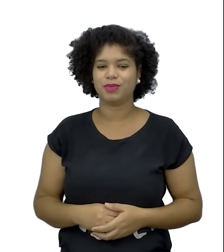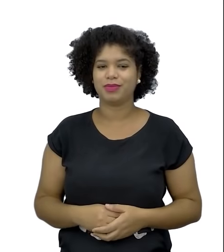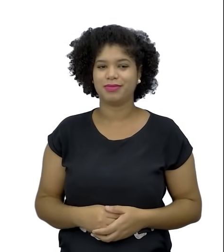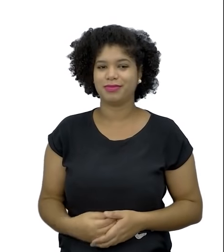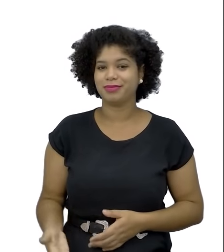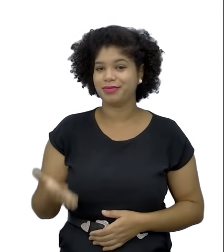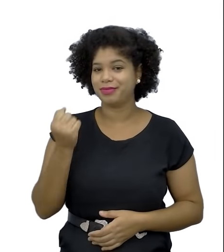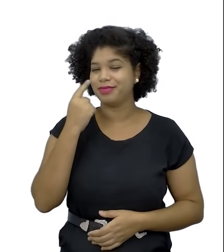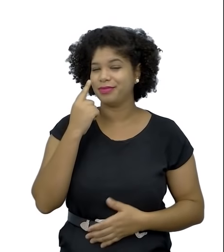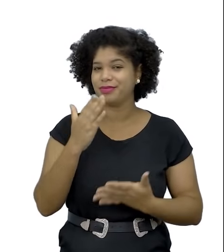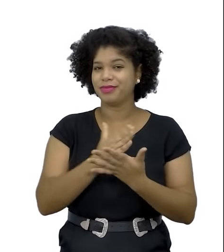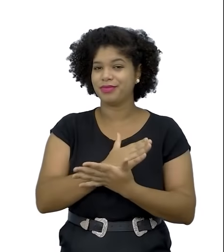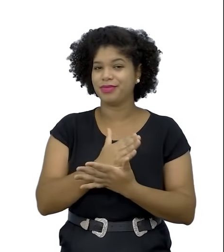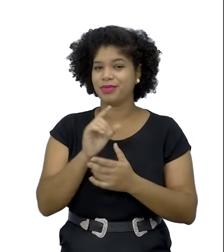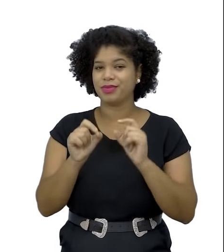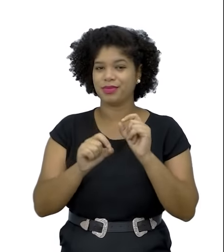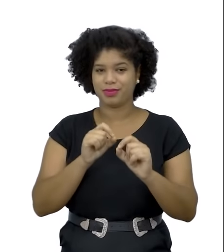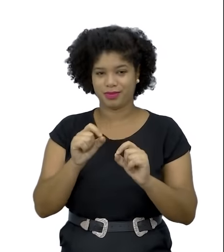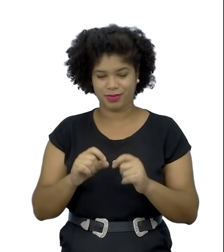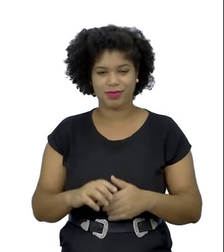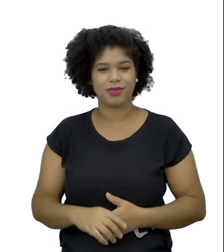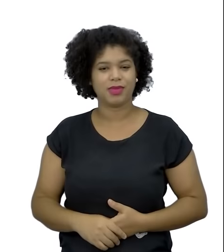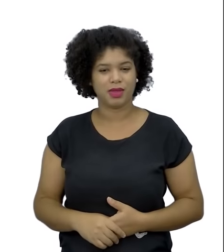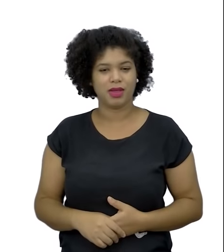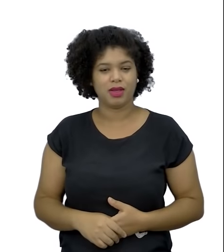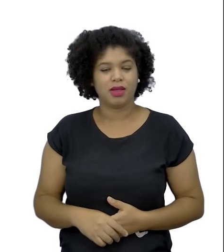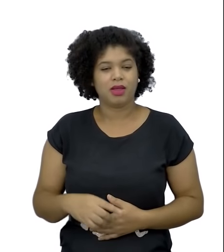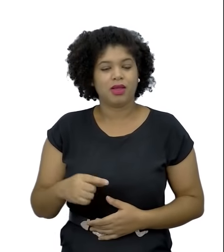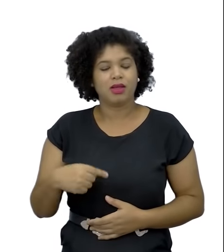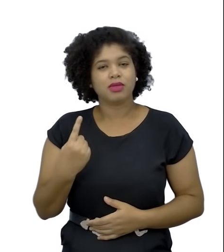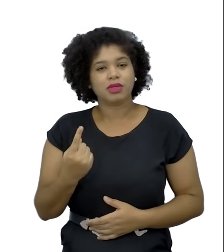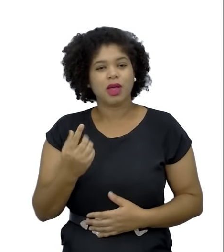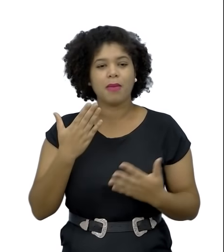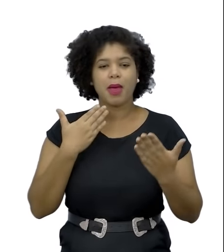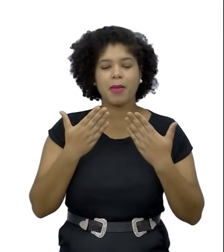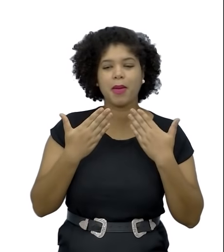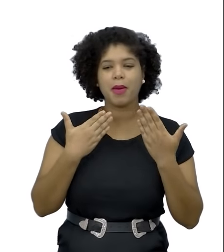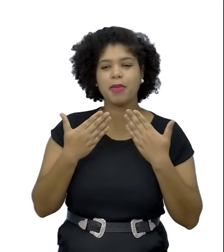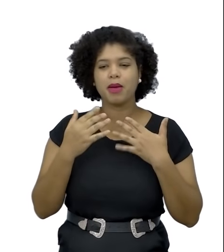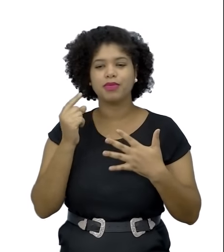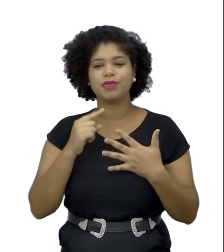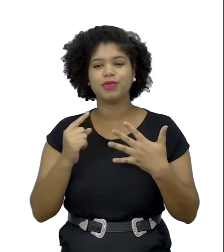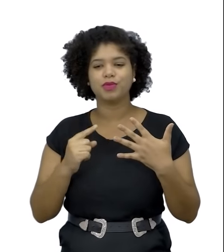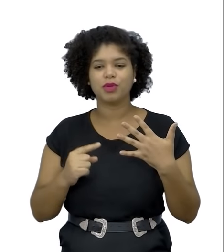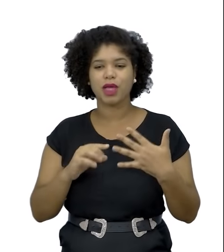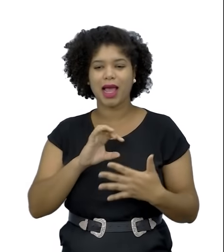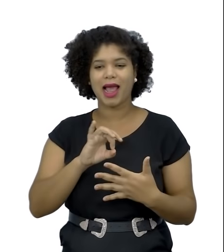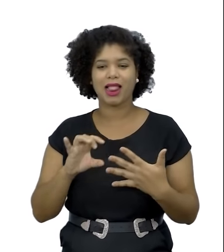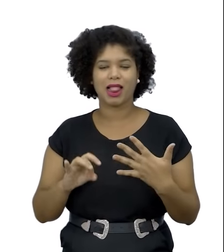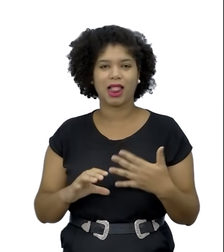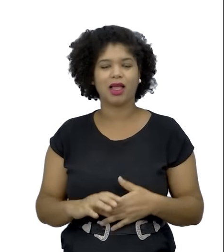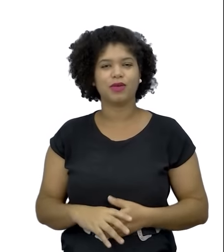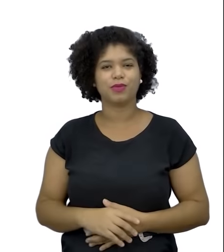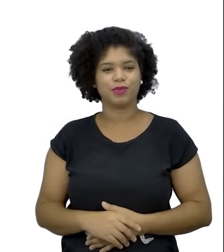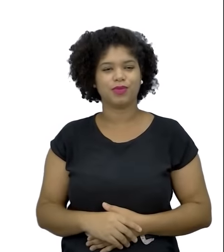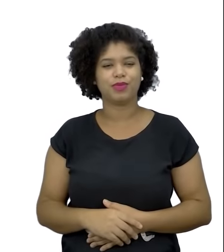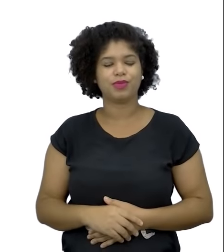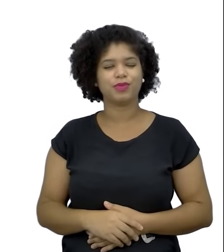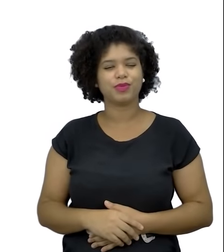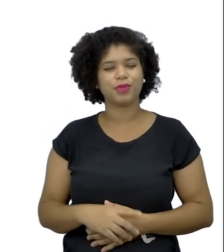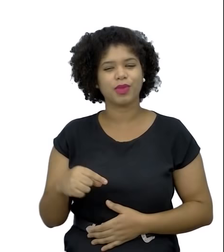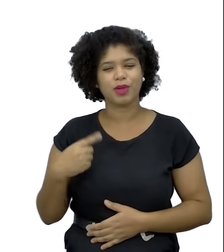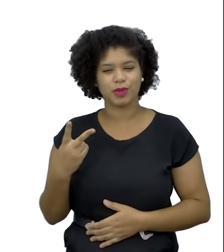Vamos às situações, problemas, e a gente vai discutindo aos poucos cada uma delas. Quando a gente